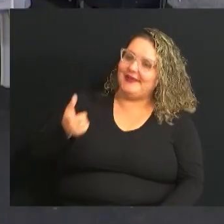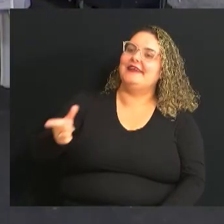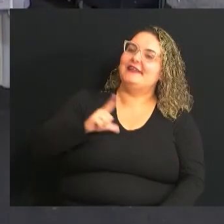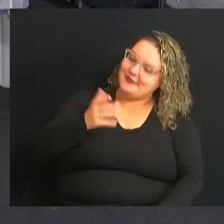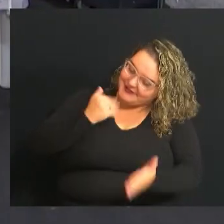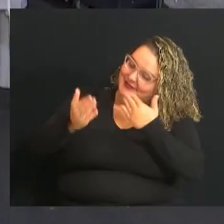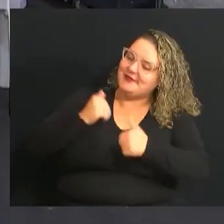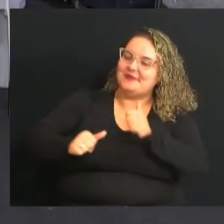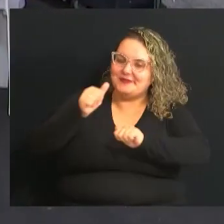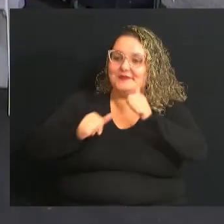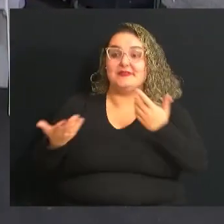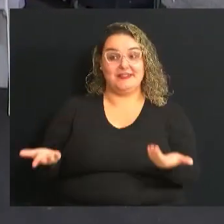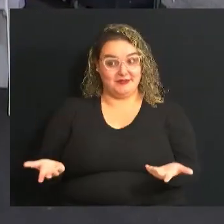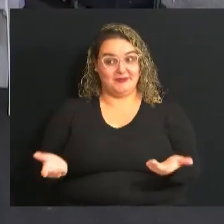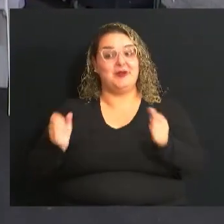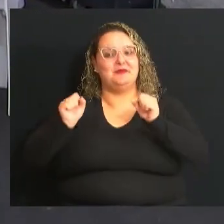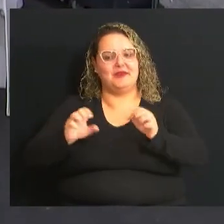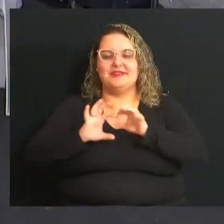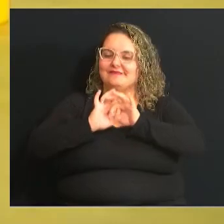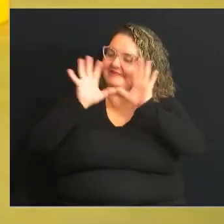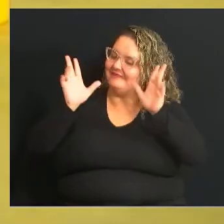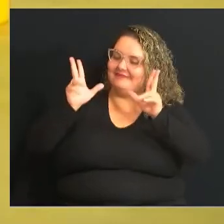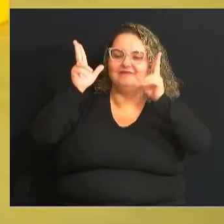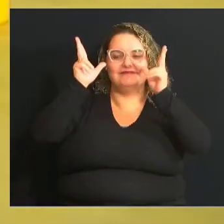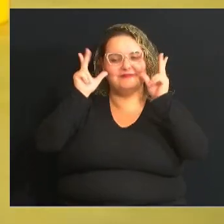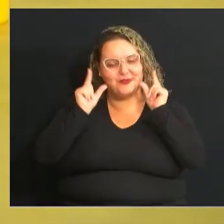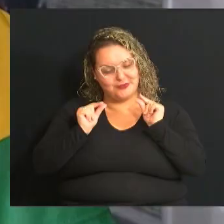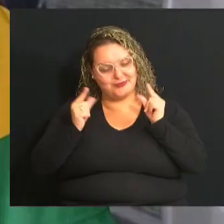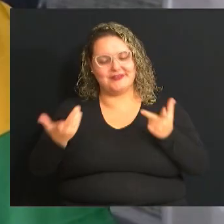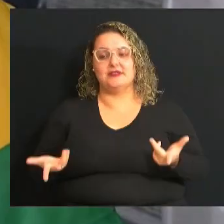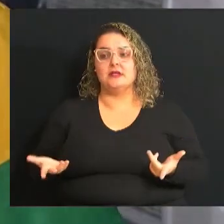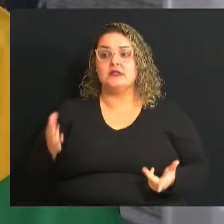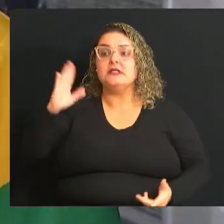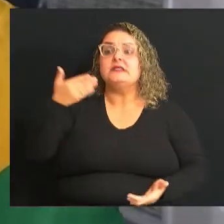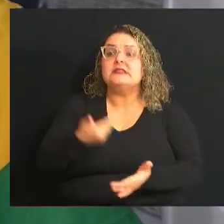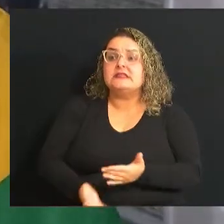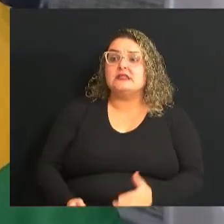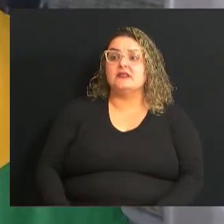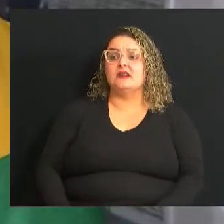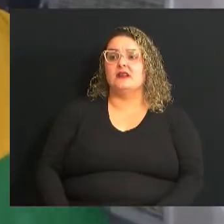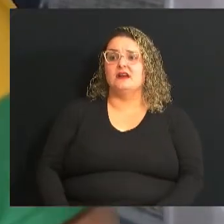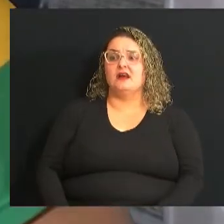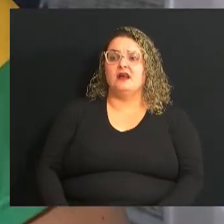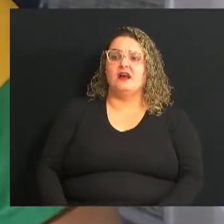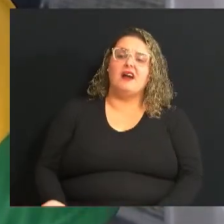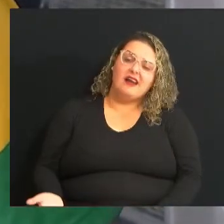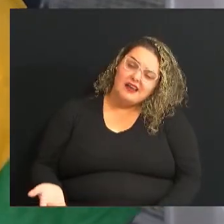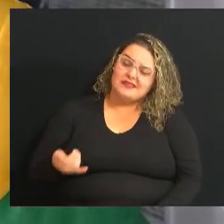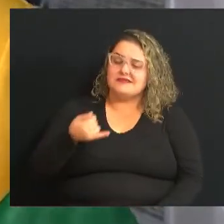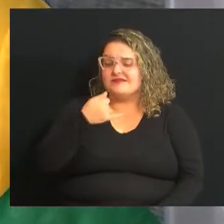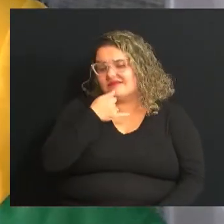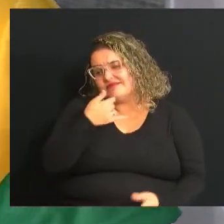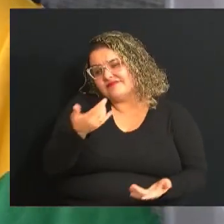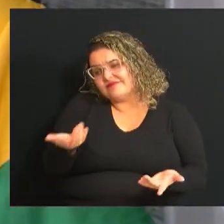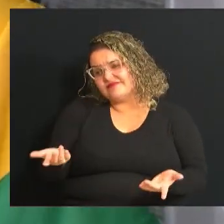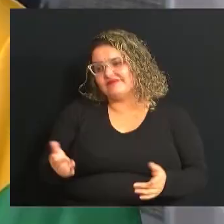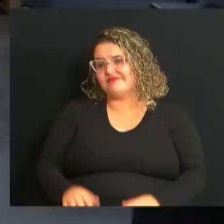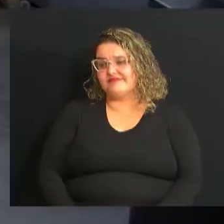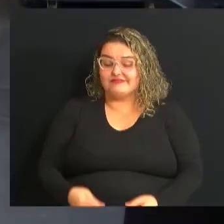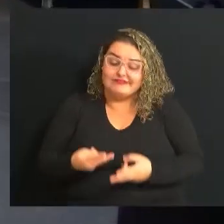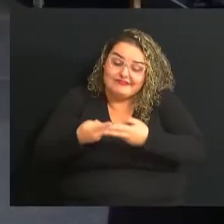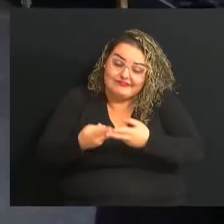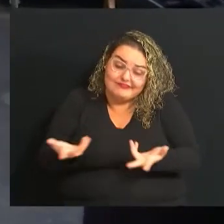ser no meio do expediente, né? Mas a gente está bem preparado para poder assistir o jogo aqui, junto com todos os outros funcionários. Acho que vai ser tranquilo,